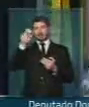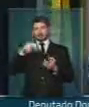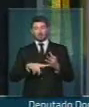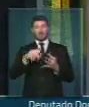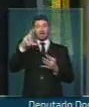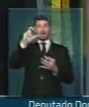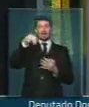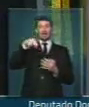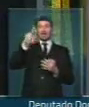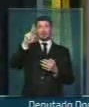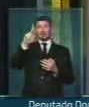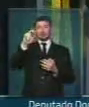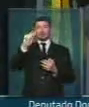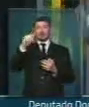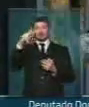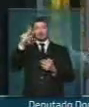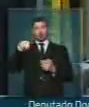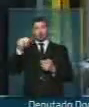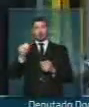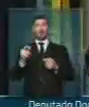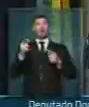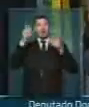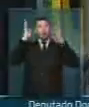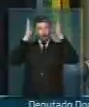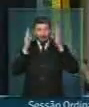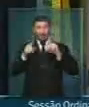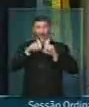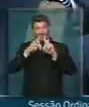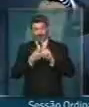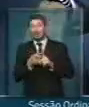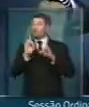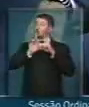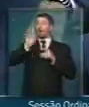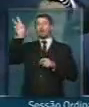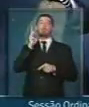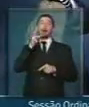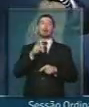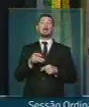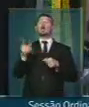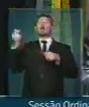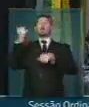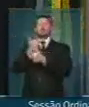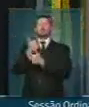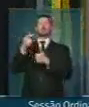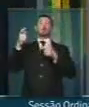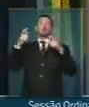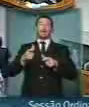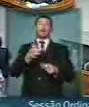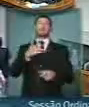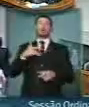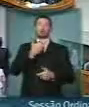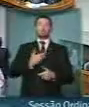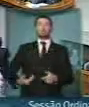e jumenta buchuda só no estado do Maranhão em locais que era para ter saúde pública. Muito obrigado.